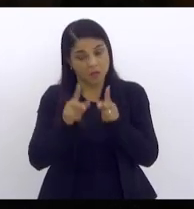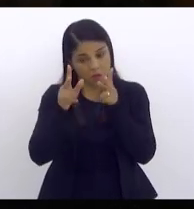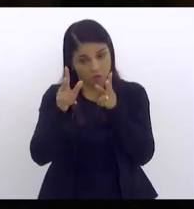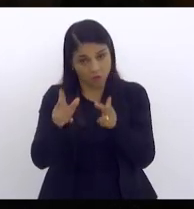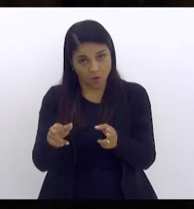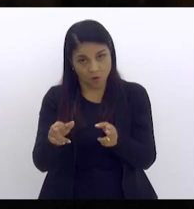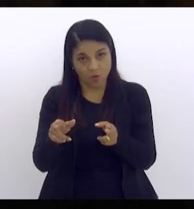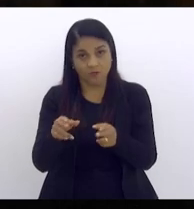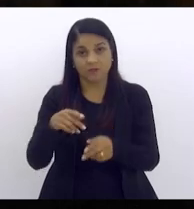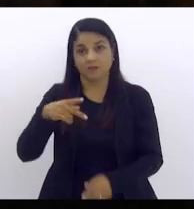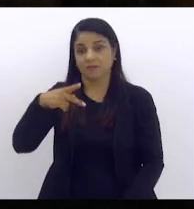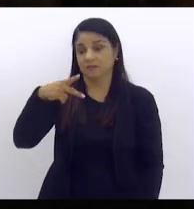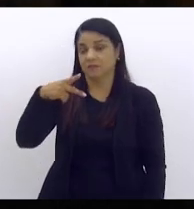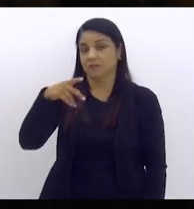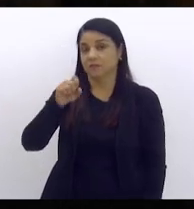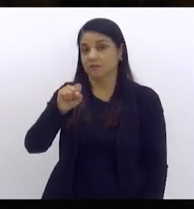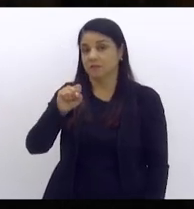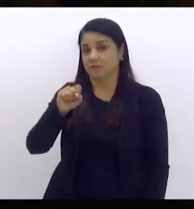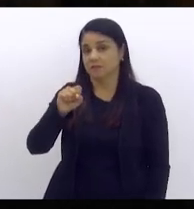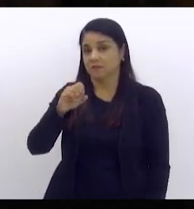na CEPERJ.